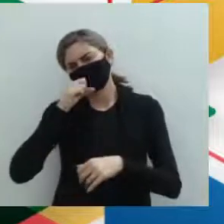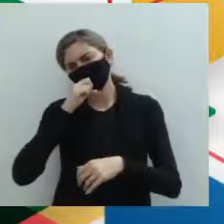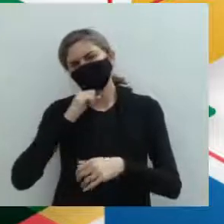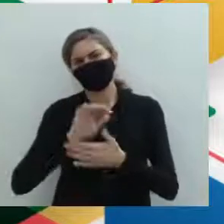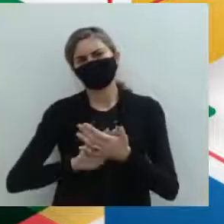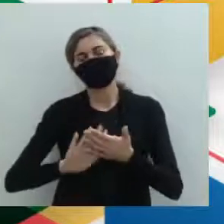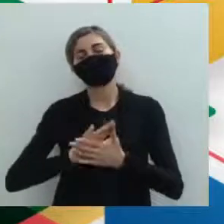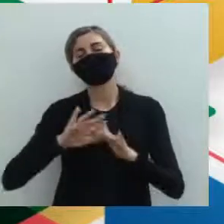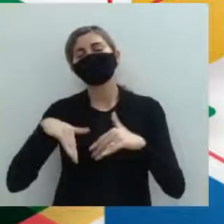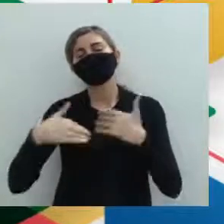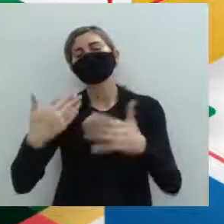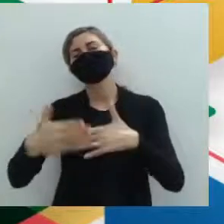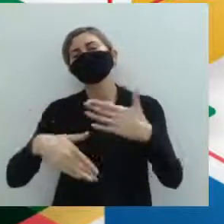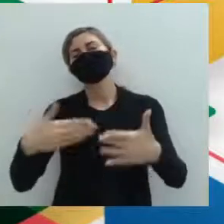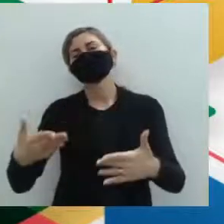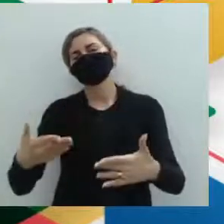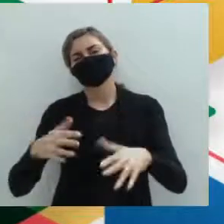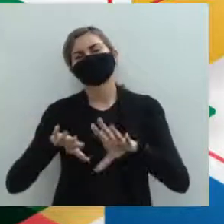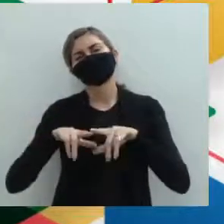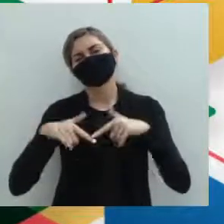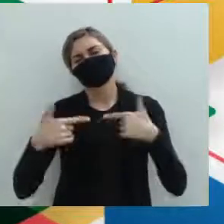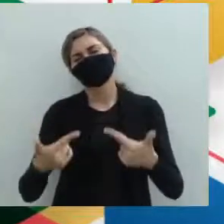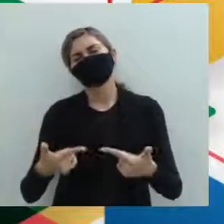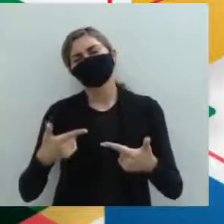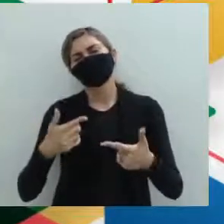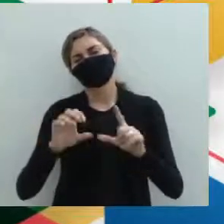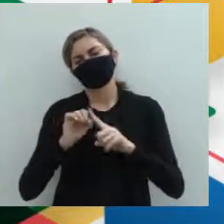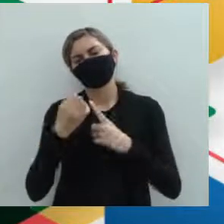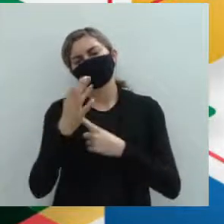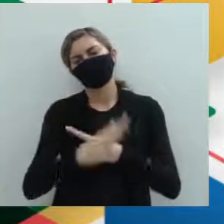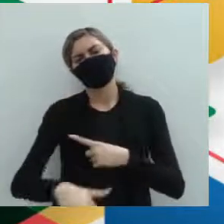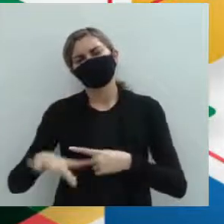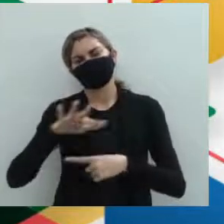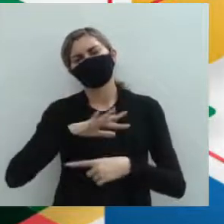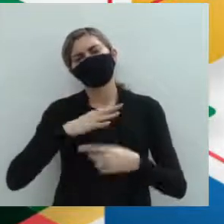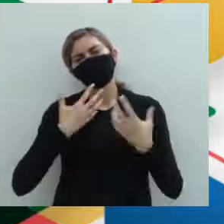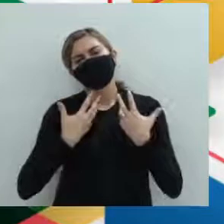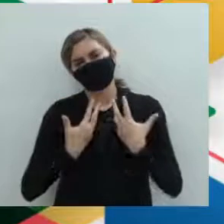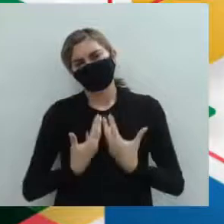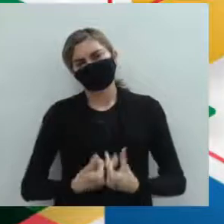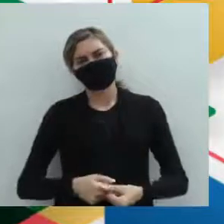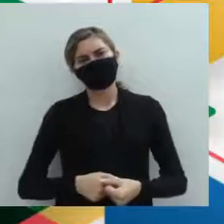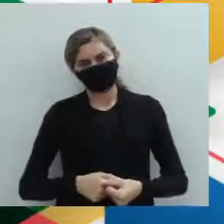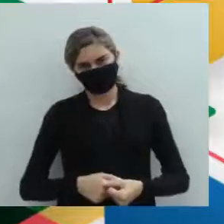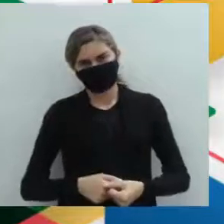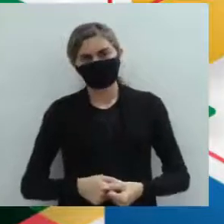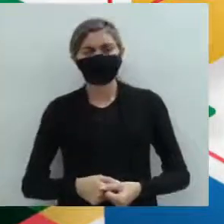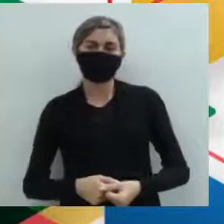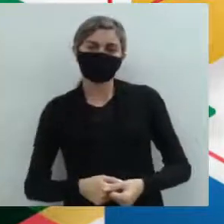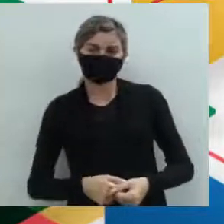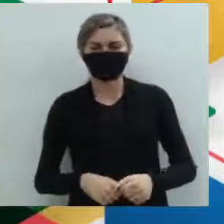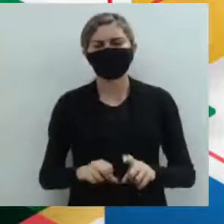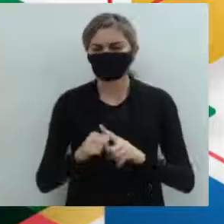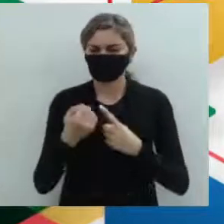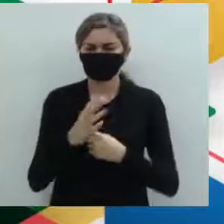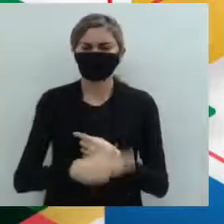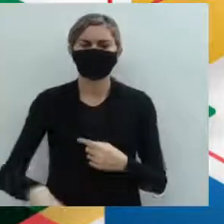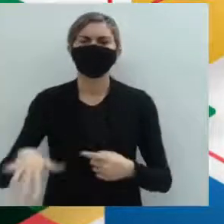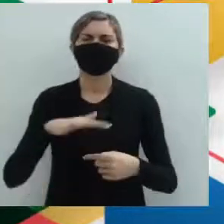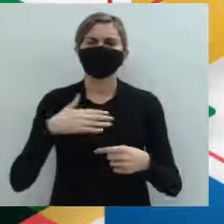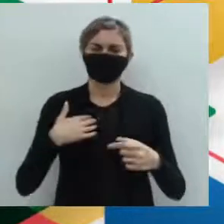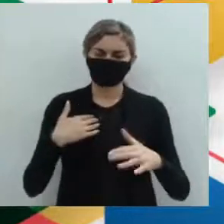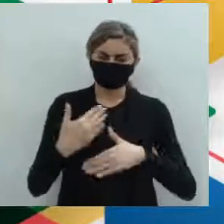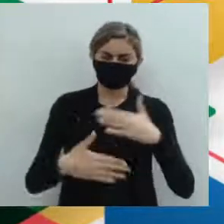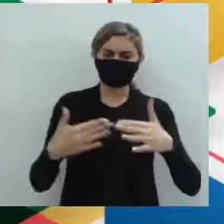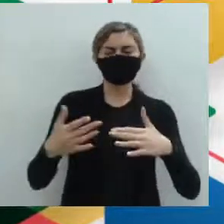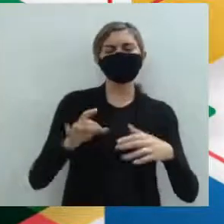o resultado é, obviamente, uma sociedade do cansaço. A sociedade imperativa do